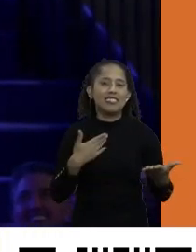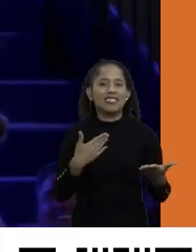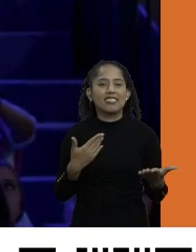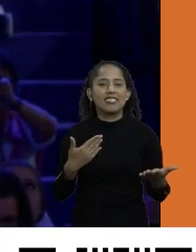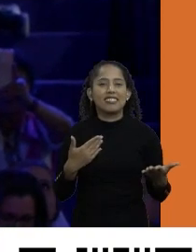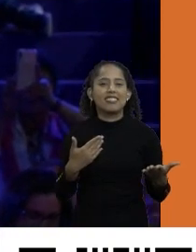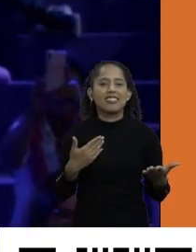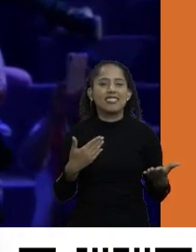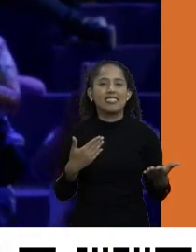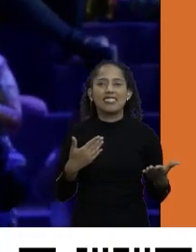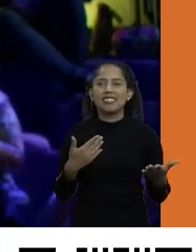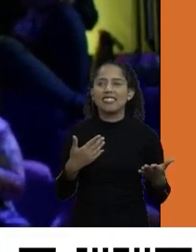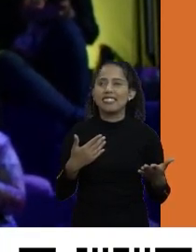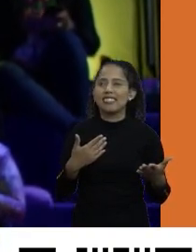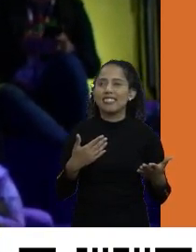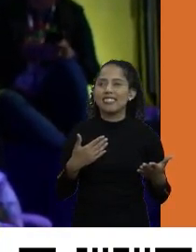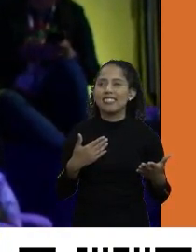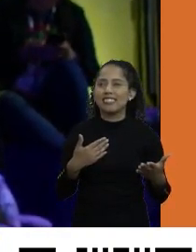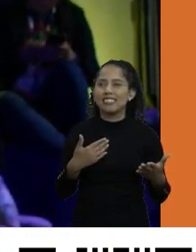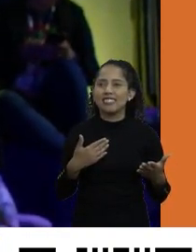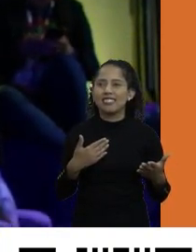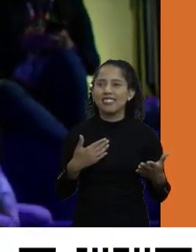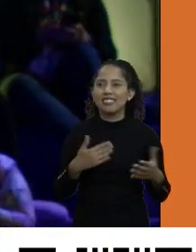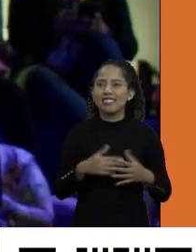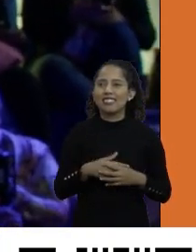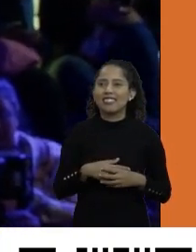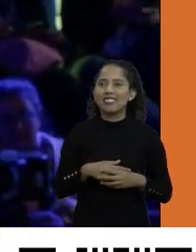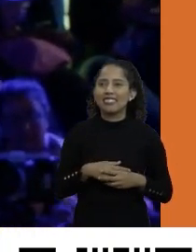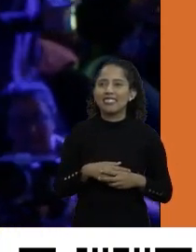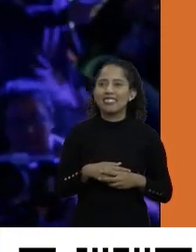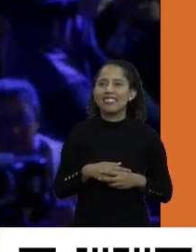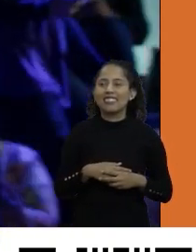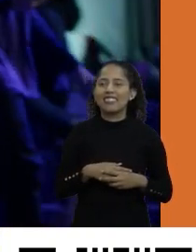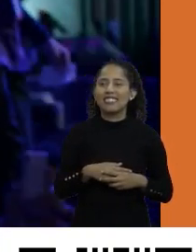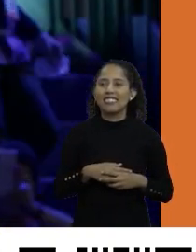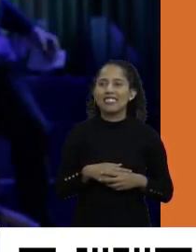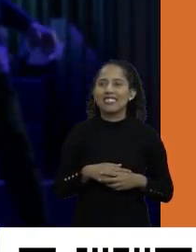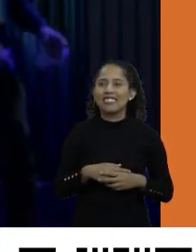compartilhar. É. De cima e embaixo, puxa e vai. Vamos embora.